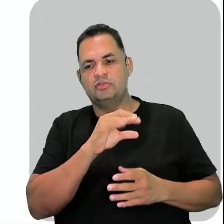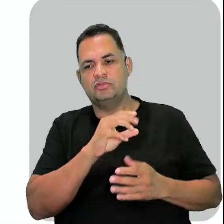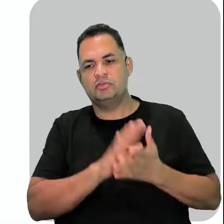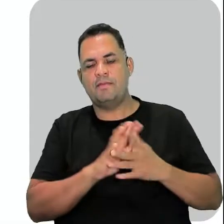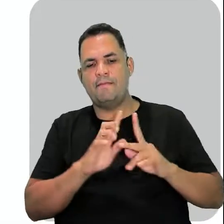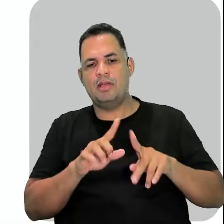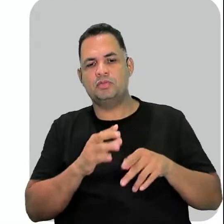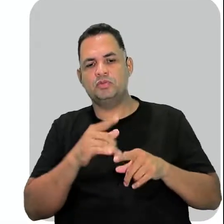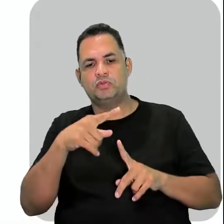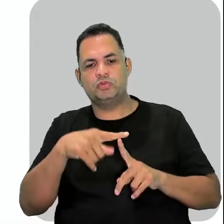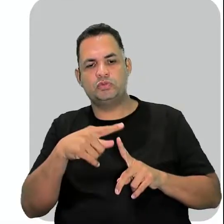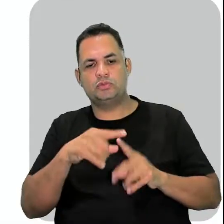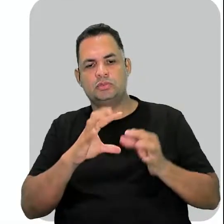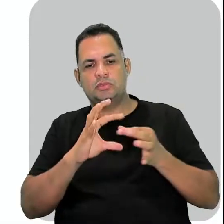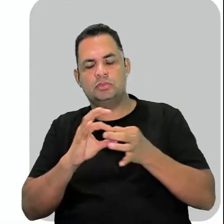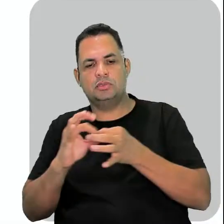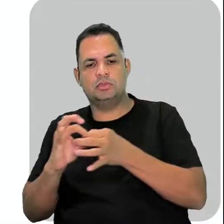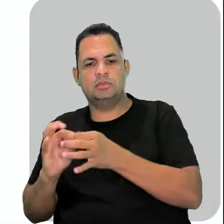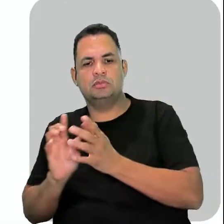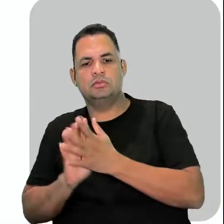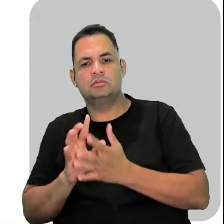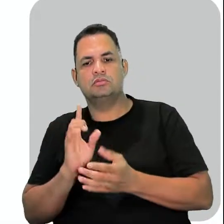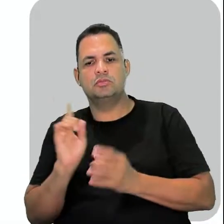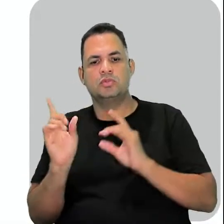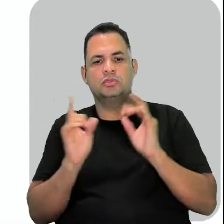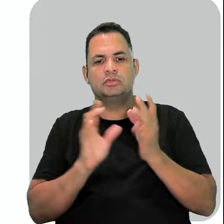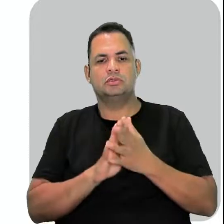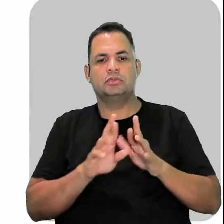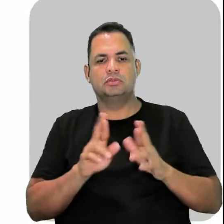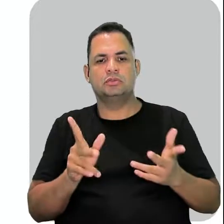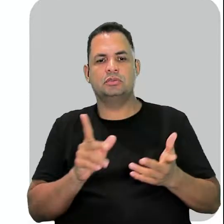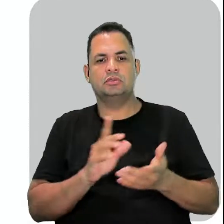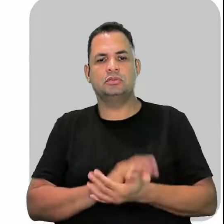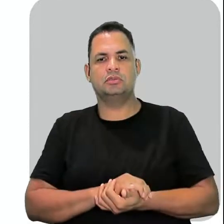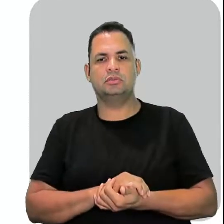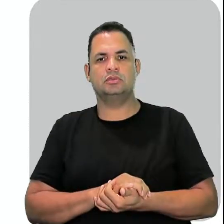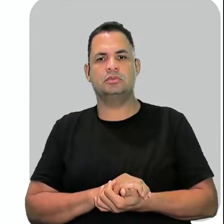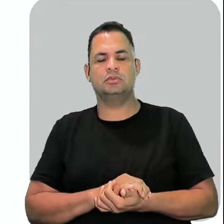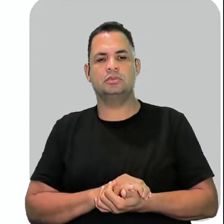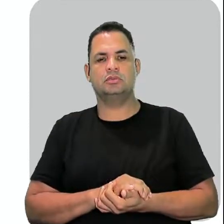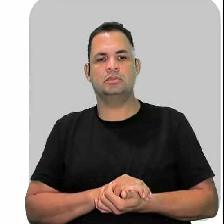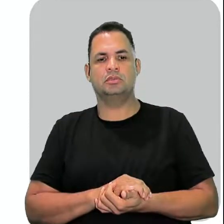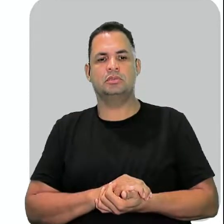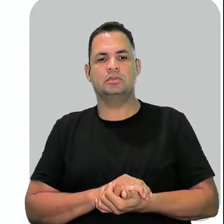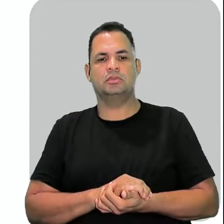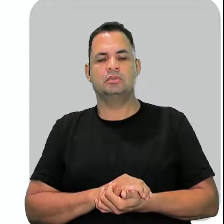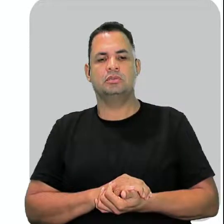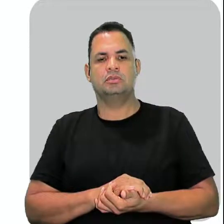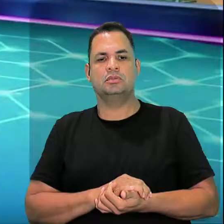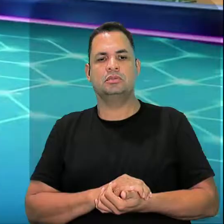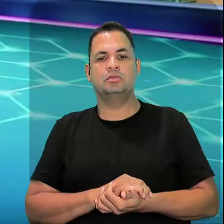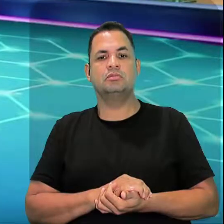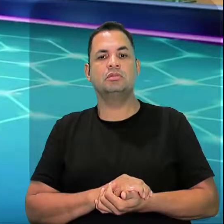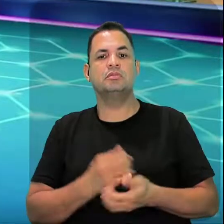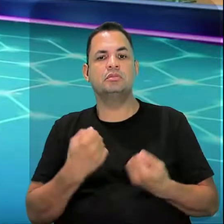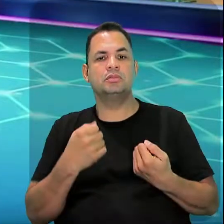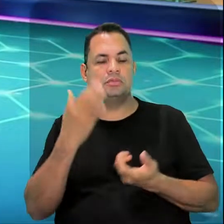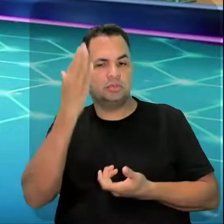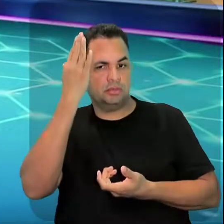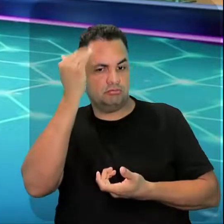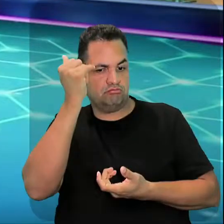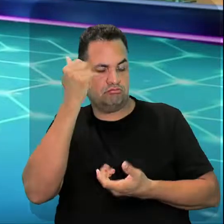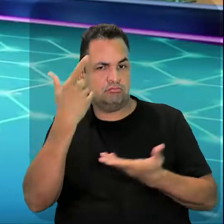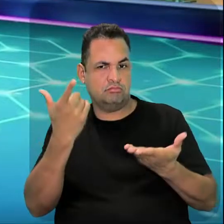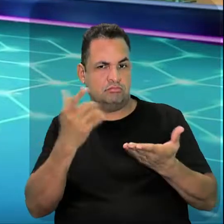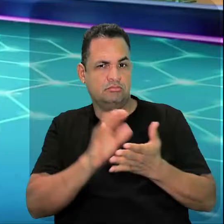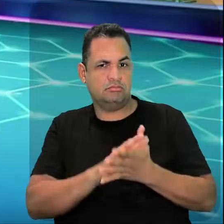que ele vai apresentar, um vai ser diferente do outro. E nesse daí, o que nós temos que ter em mente? Que